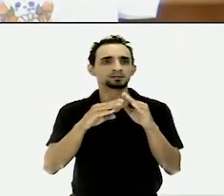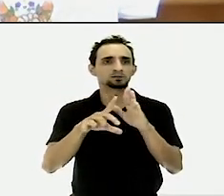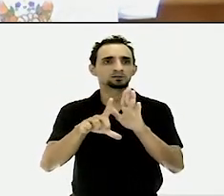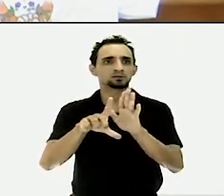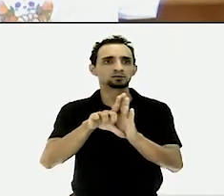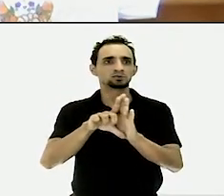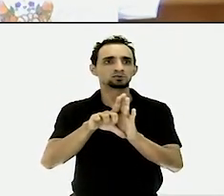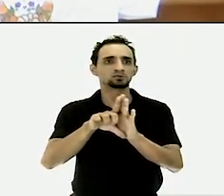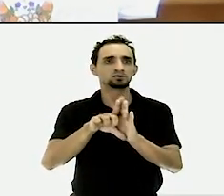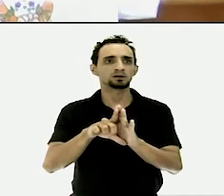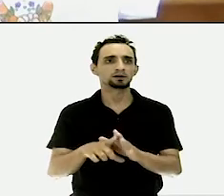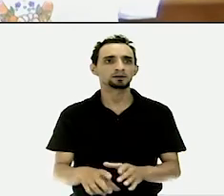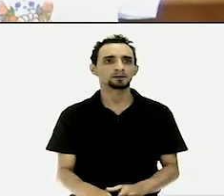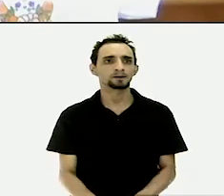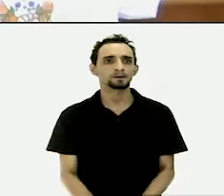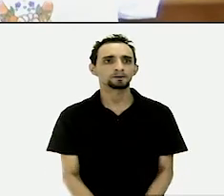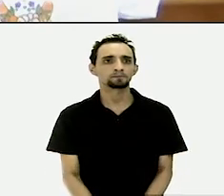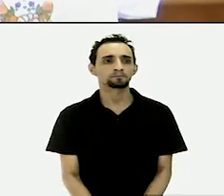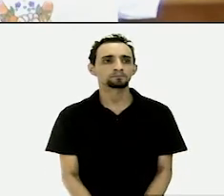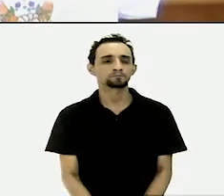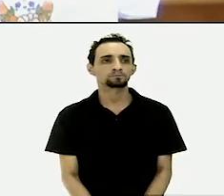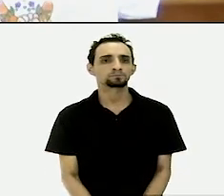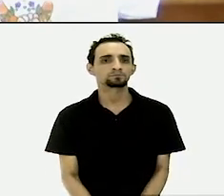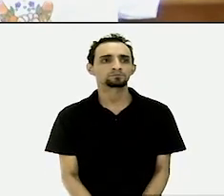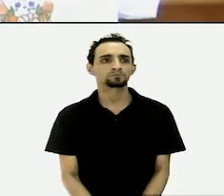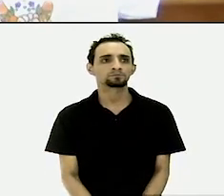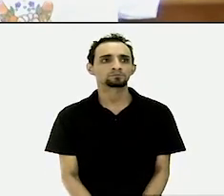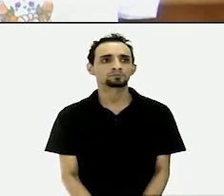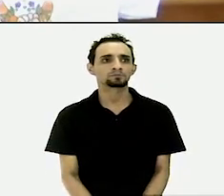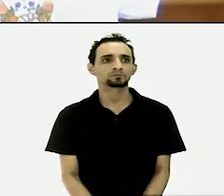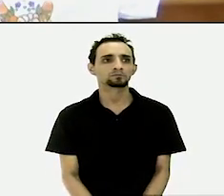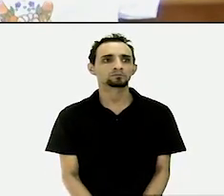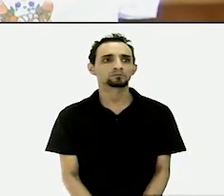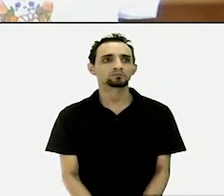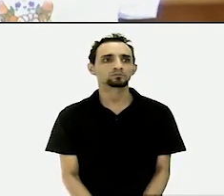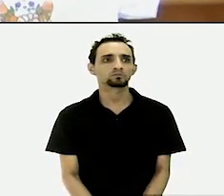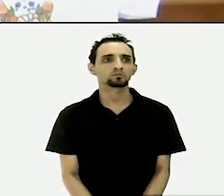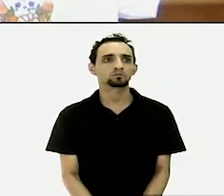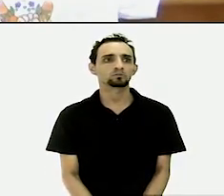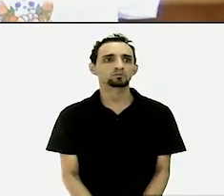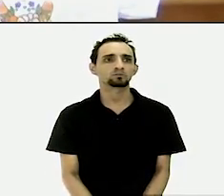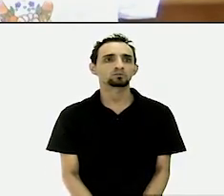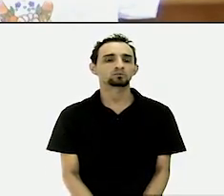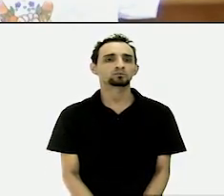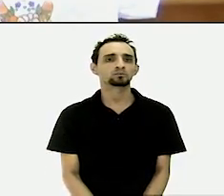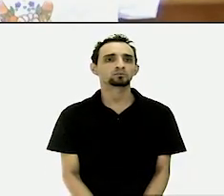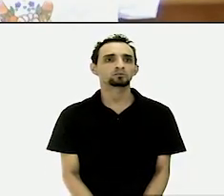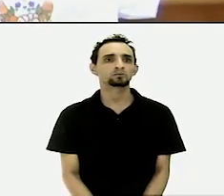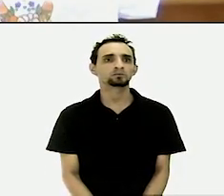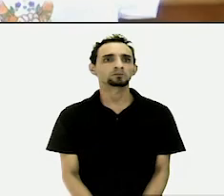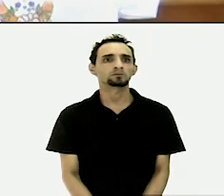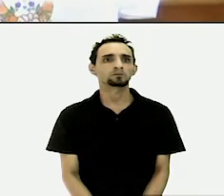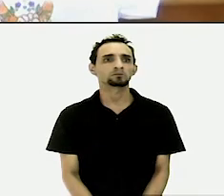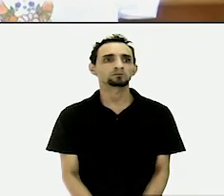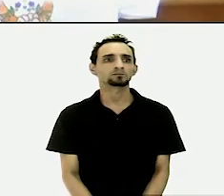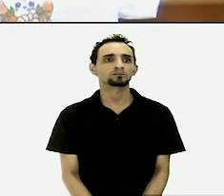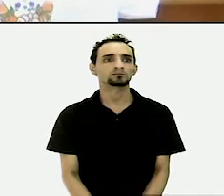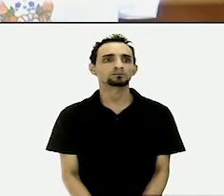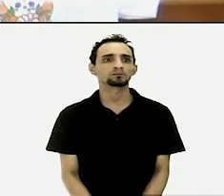Viveiros, ex-marido da ativista pelos direitos das mulheres Maria da Penha, o qual tentou por 2 vezes assassiná-la.